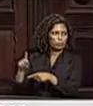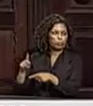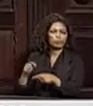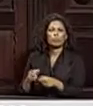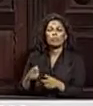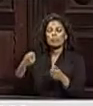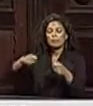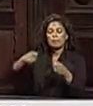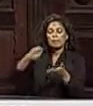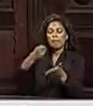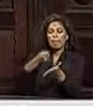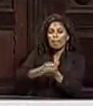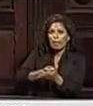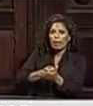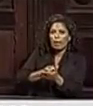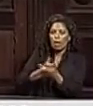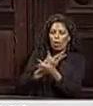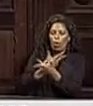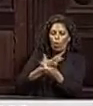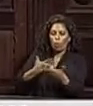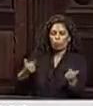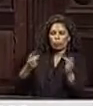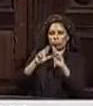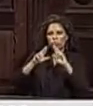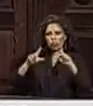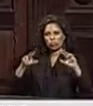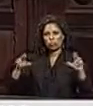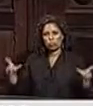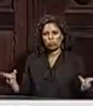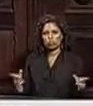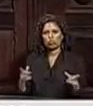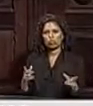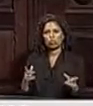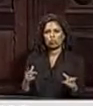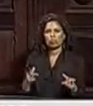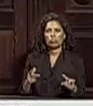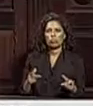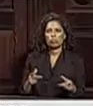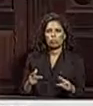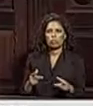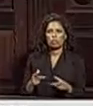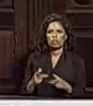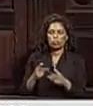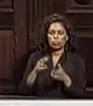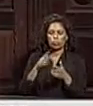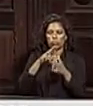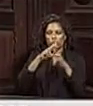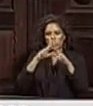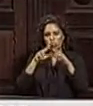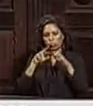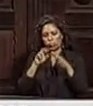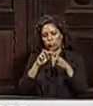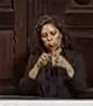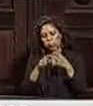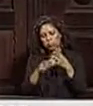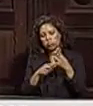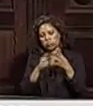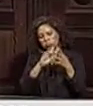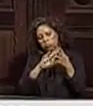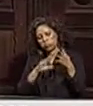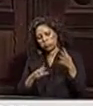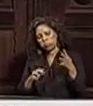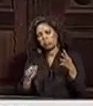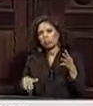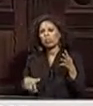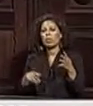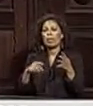industrializados, contribuição para o PIS/PASEP, importação, e COFINS, importação. Quatro tributos que são objeto